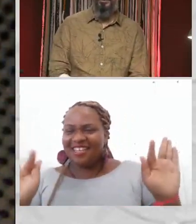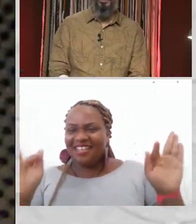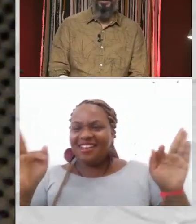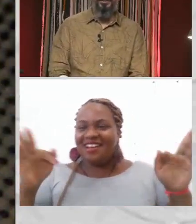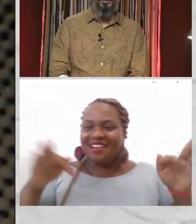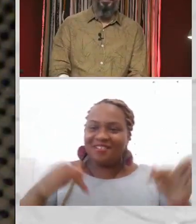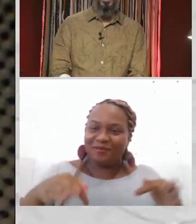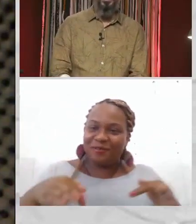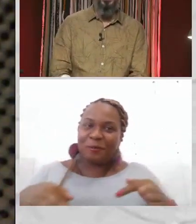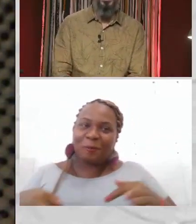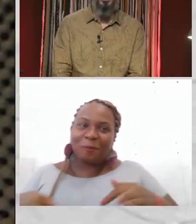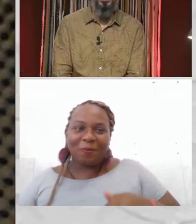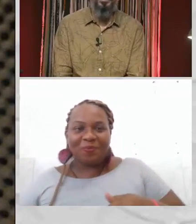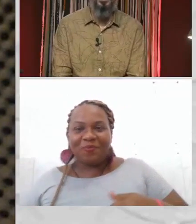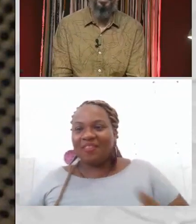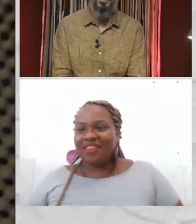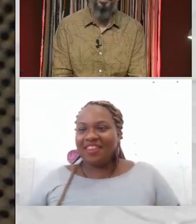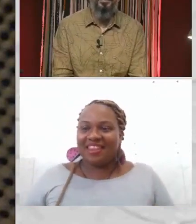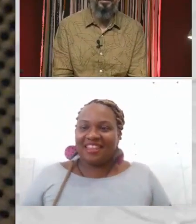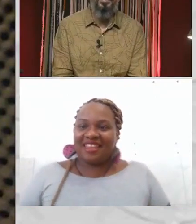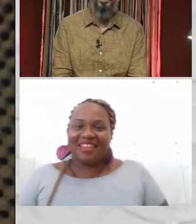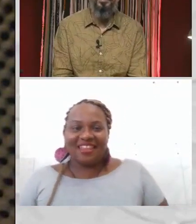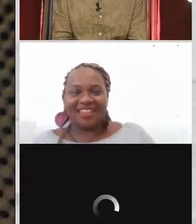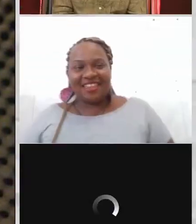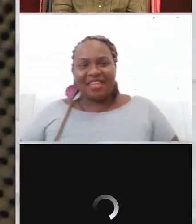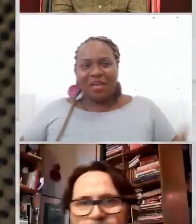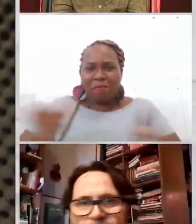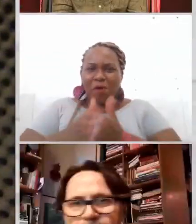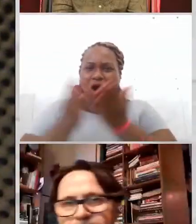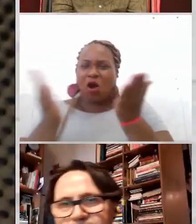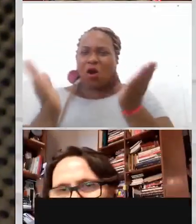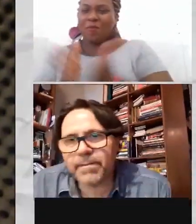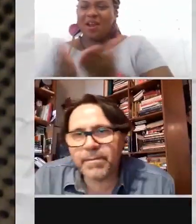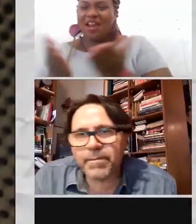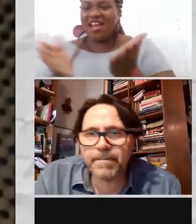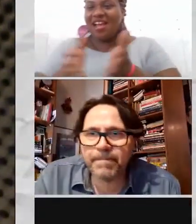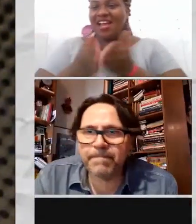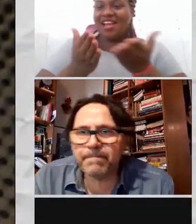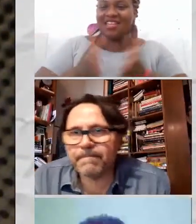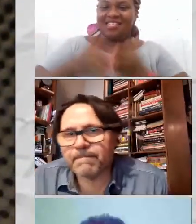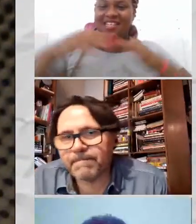silêncio. Com a pobreza e o apartheid,